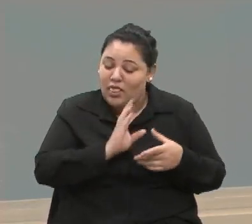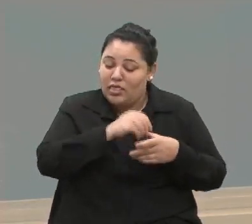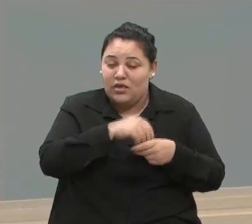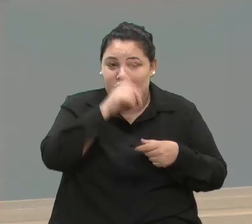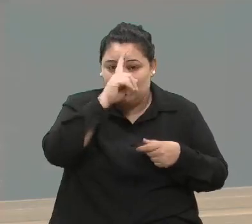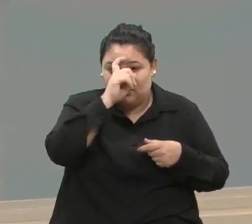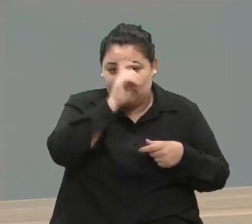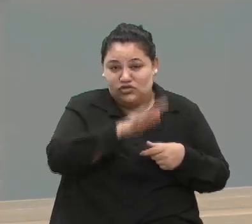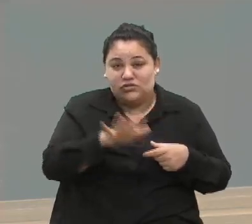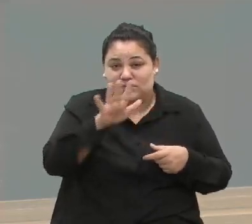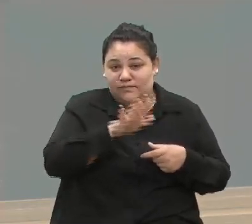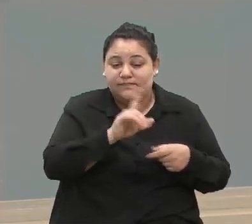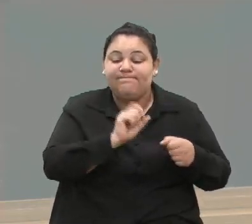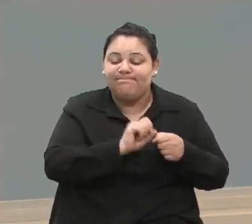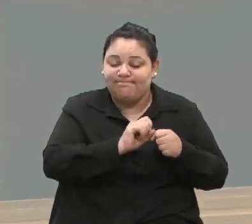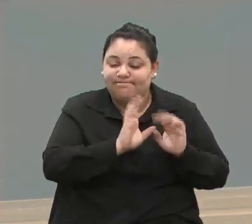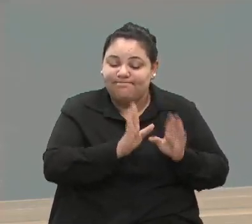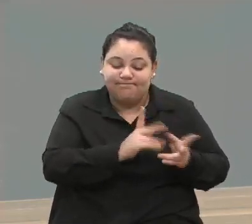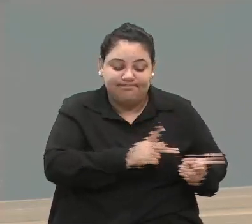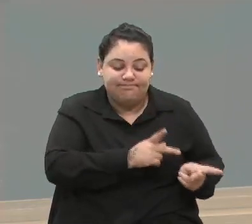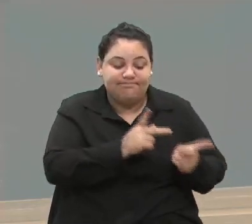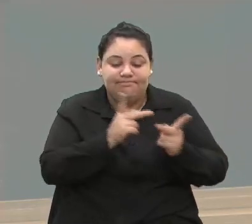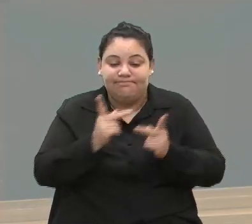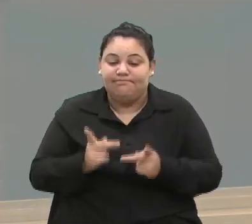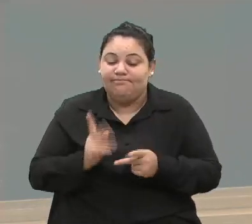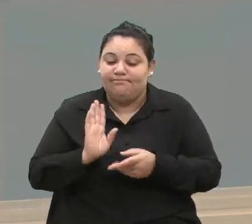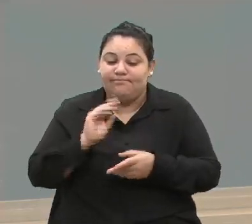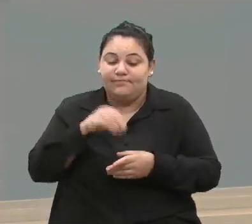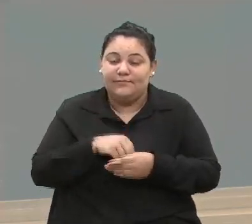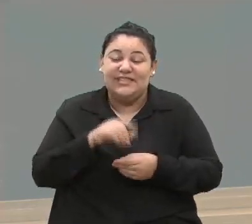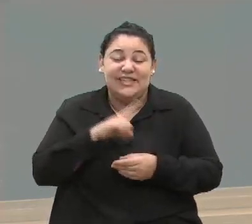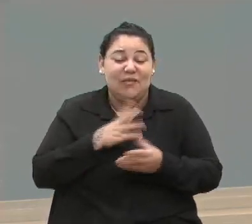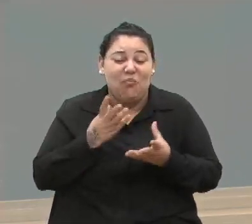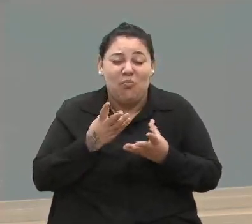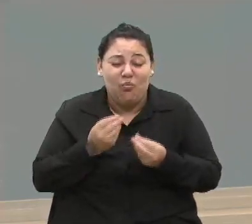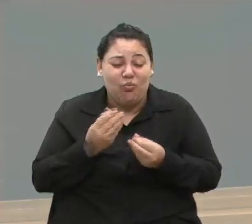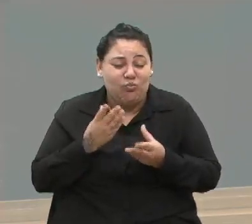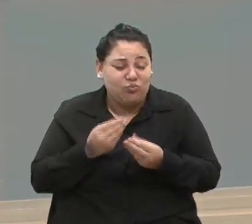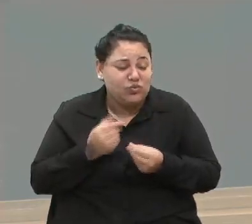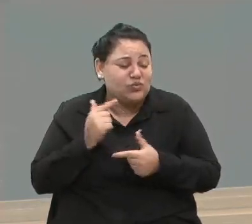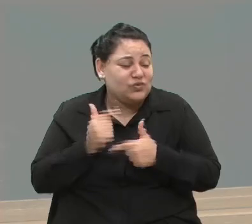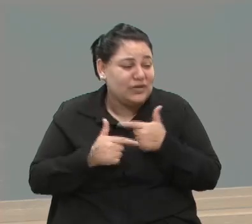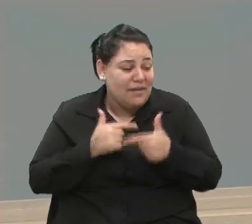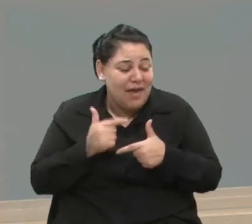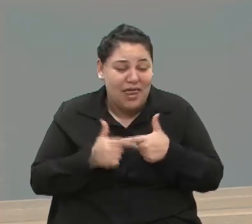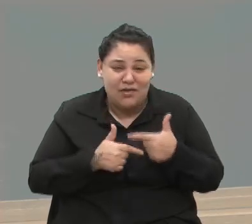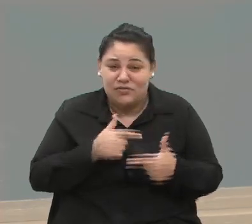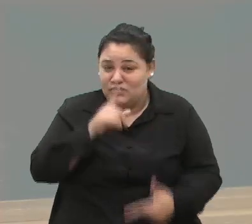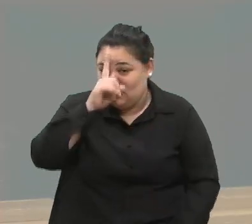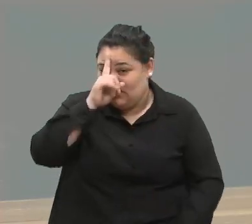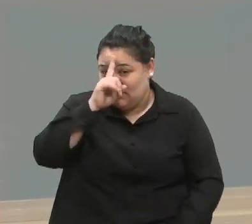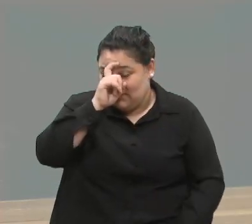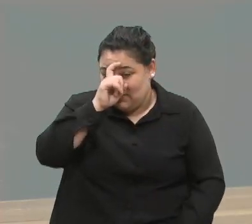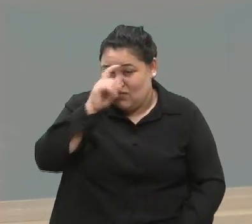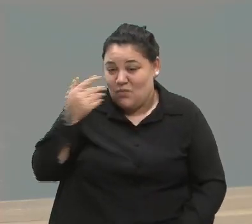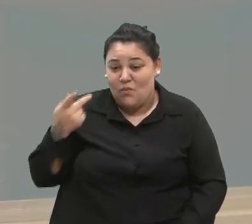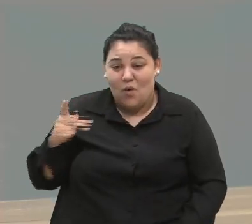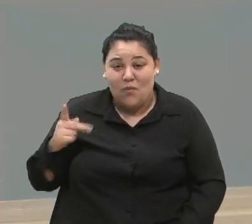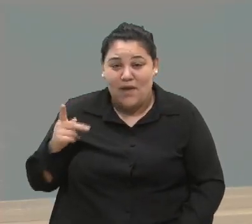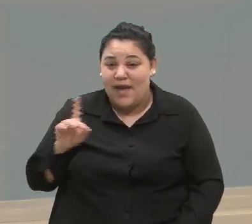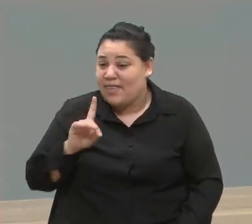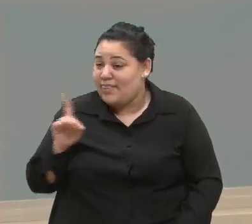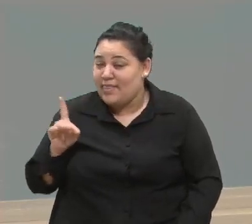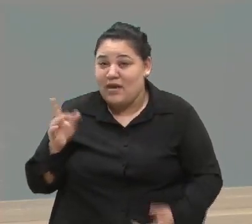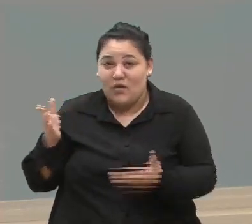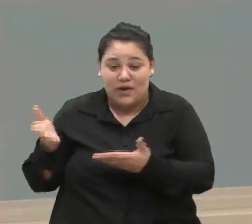mais de uma visita lá, o Hospital Geral está sobrecarregado, o Hospital Pompeia não recebe as mães. Eu vou